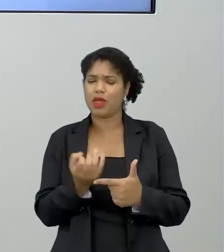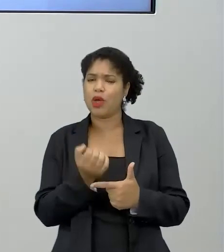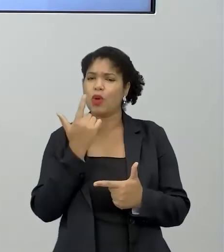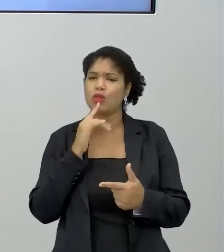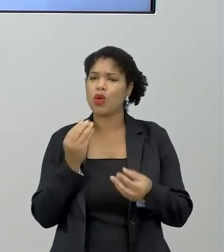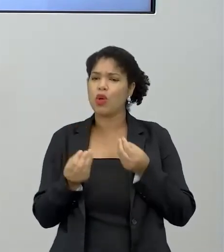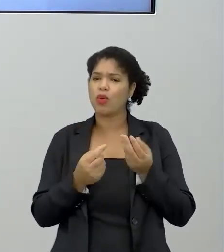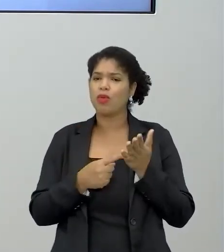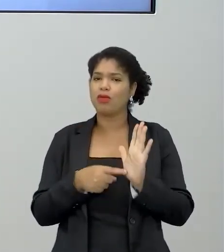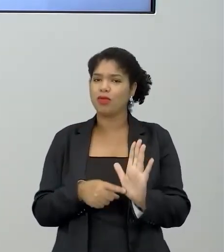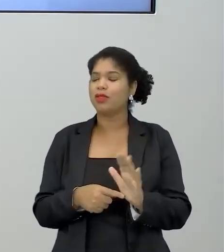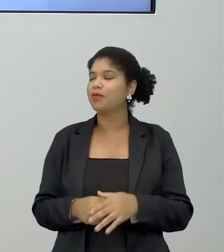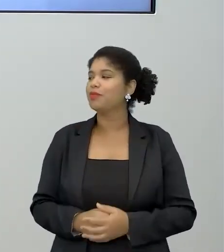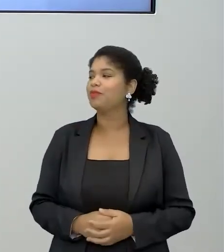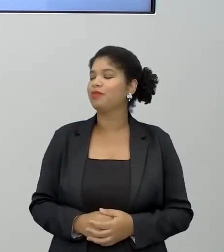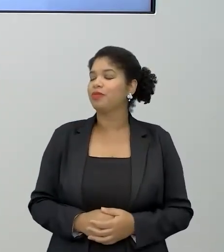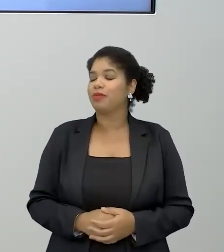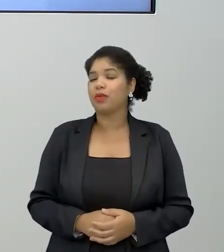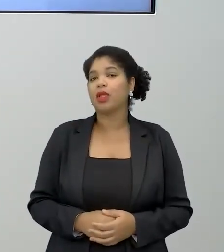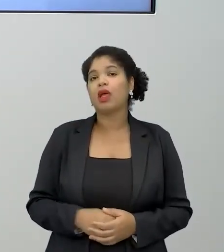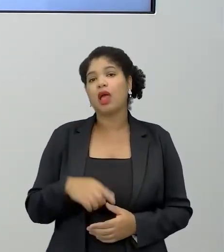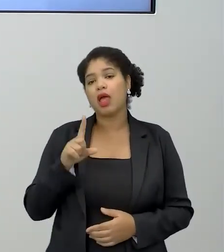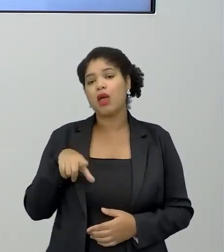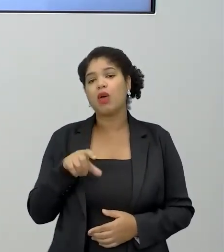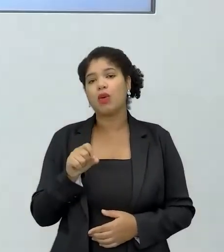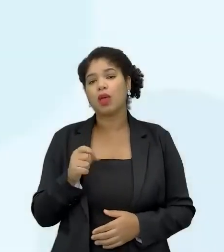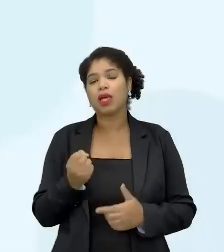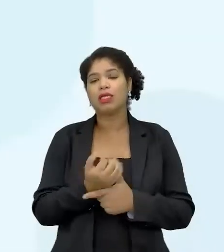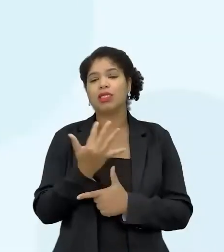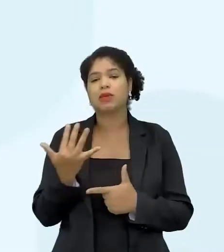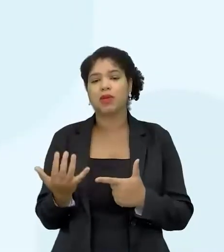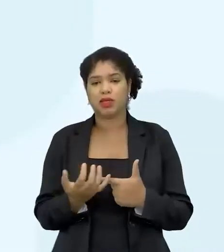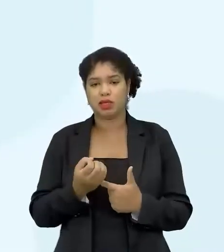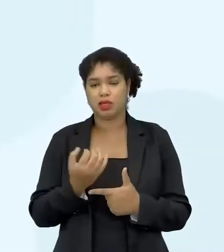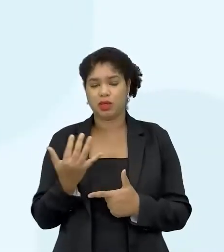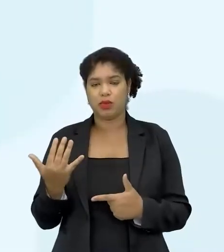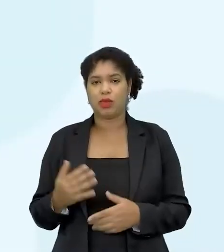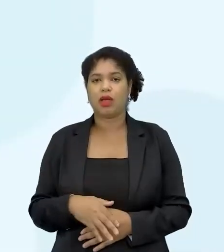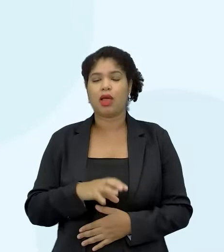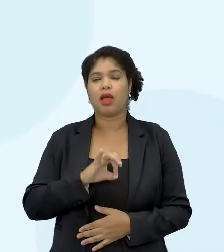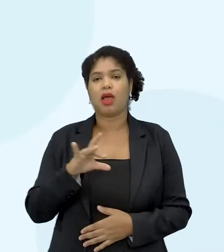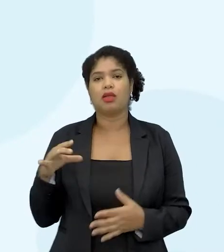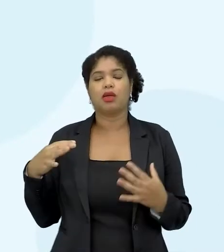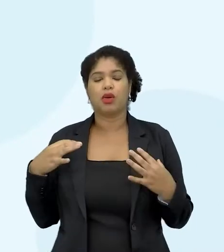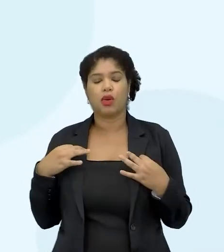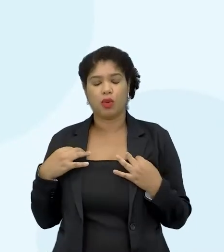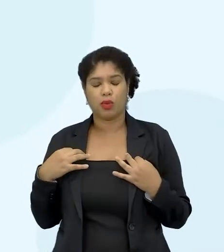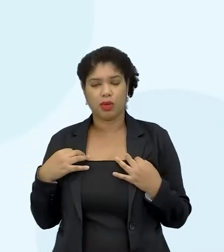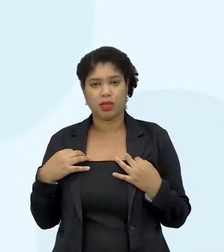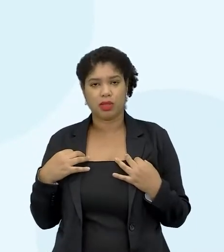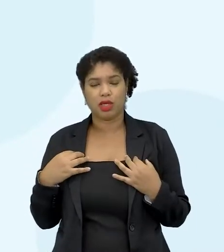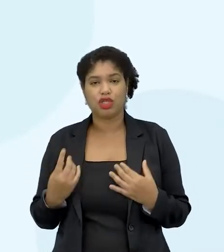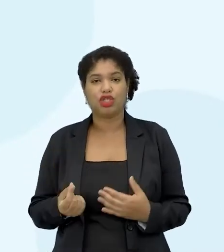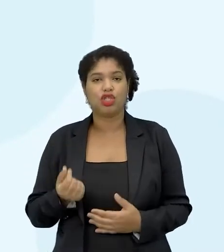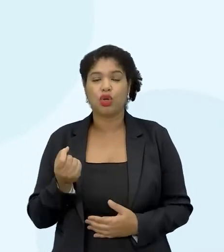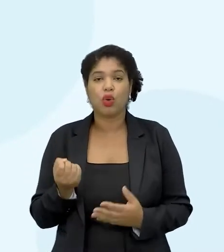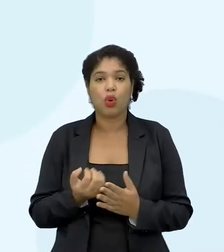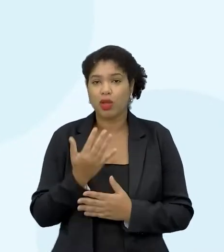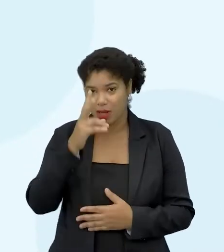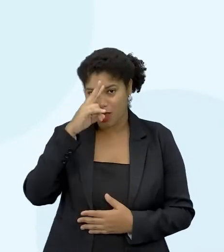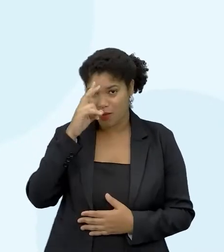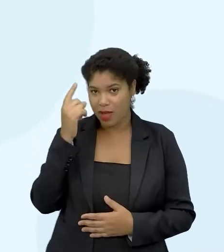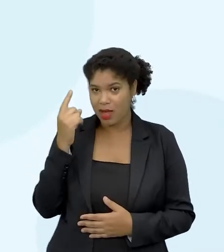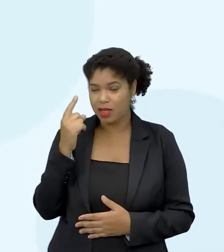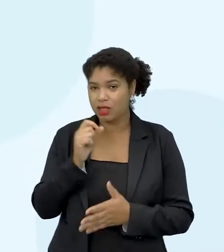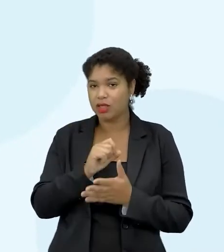pergunta algebricamente, a gente quer saber a expressão. Então, lá, cada camiseta custava R$